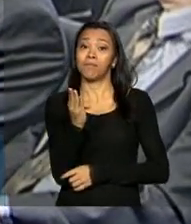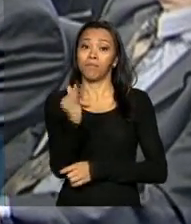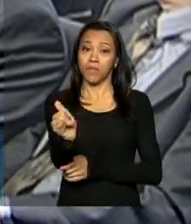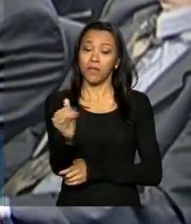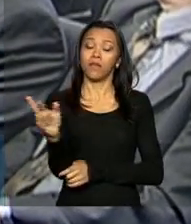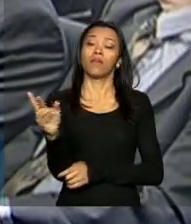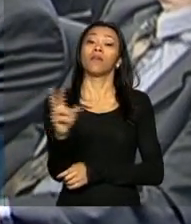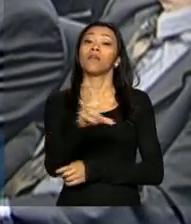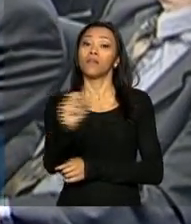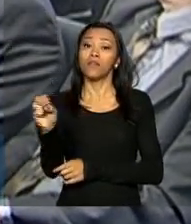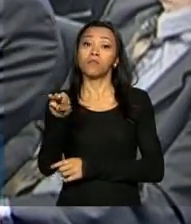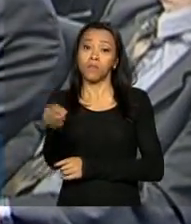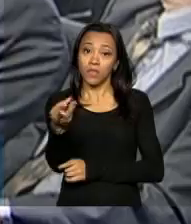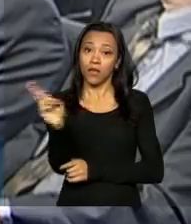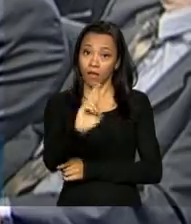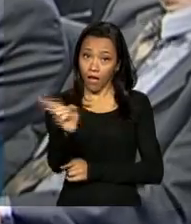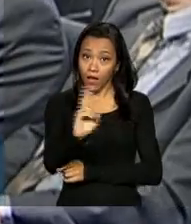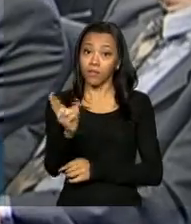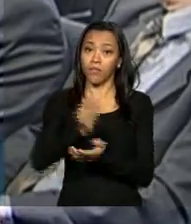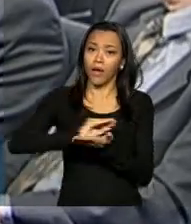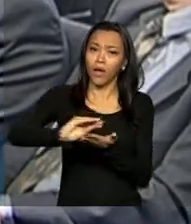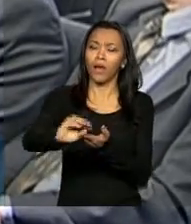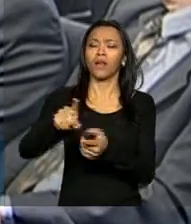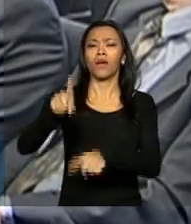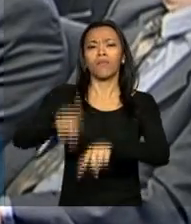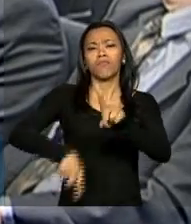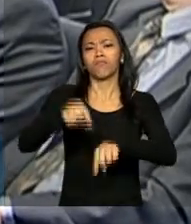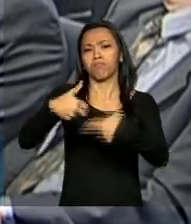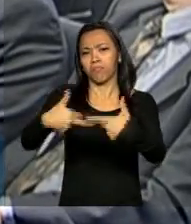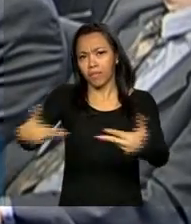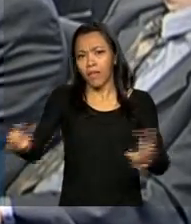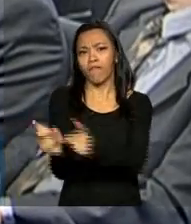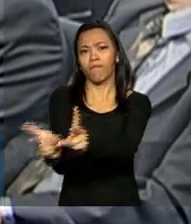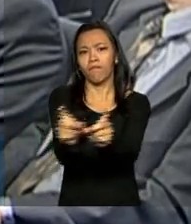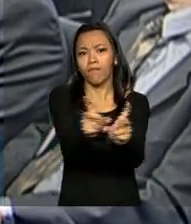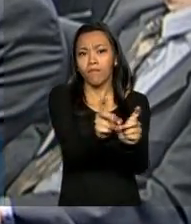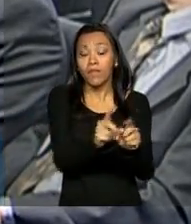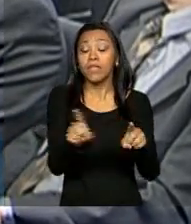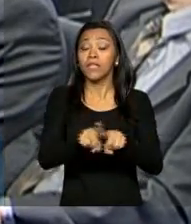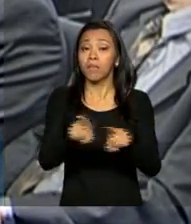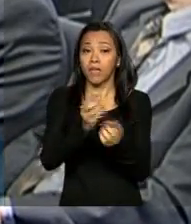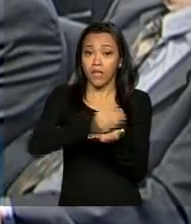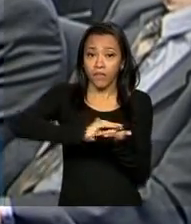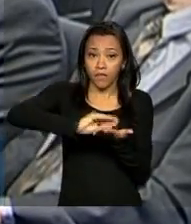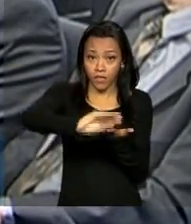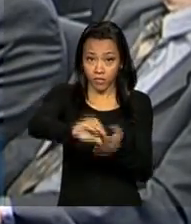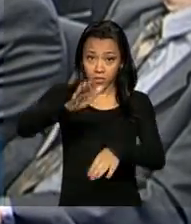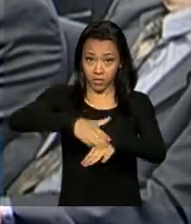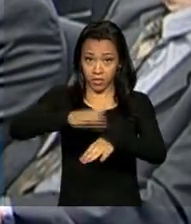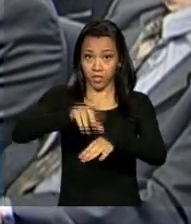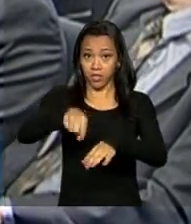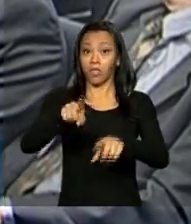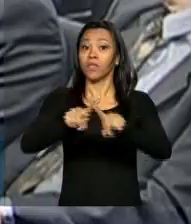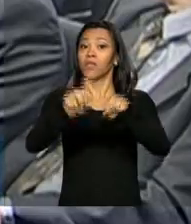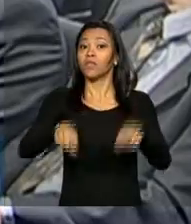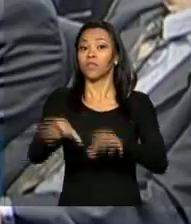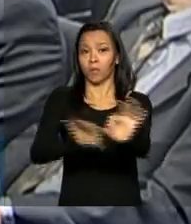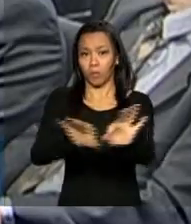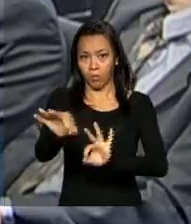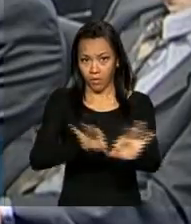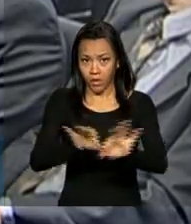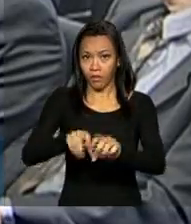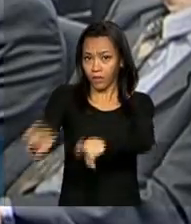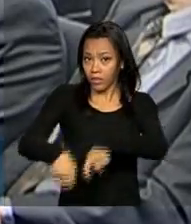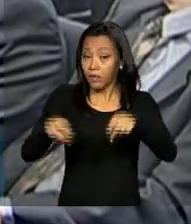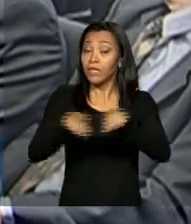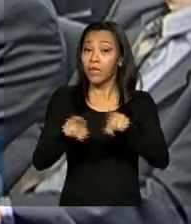para financiar operações de custeio, comercialização e investimento. Segundo o plano agrícola e pecuário, é